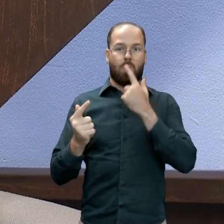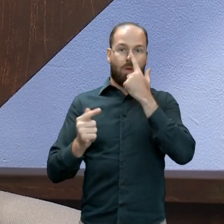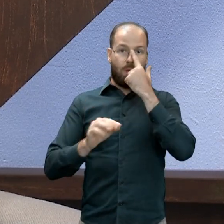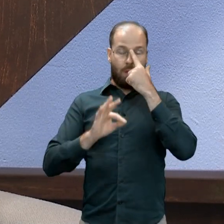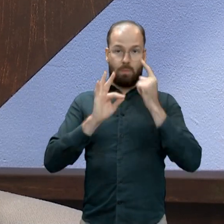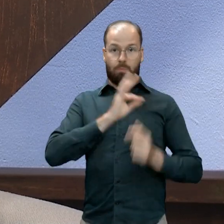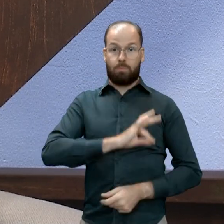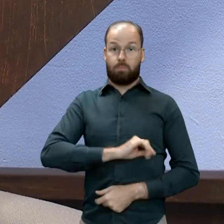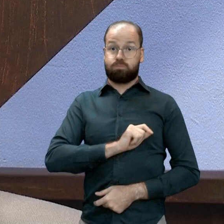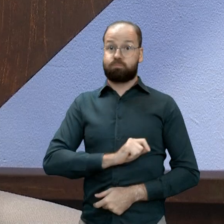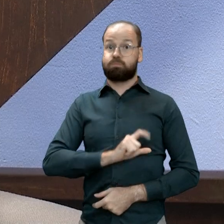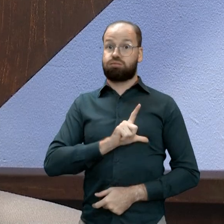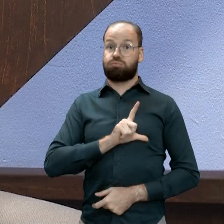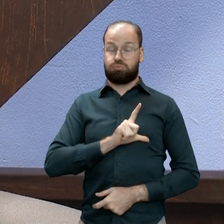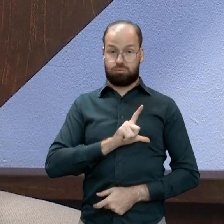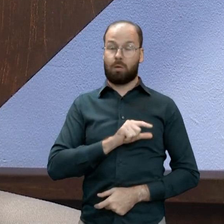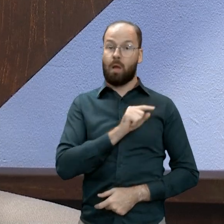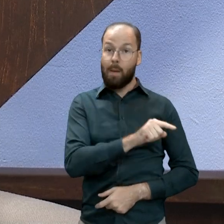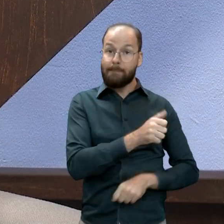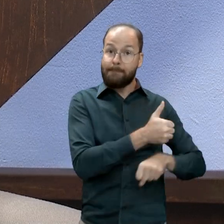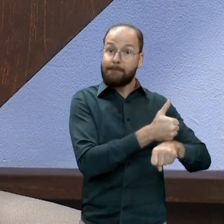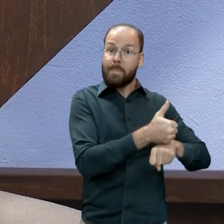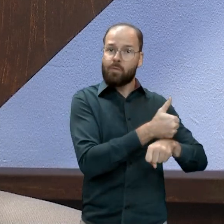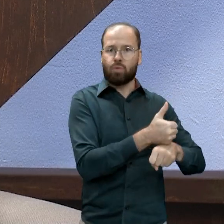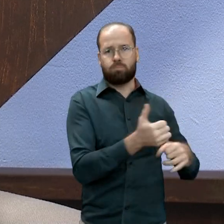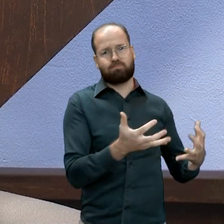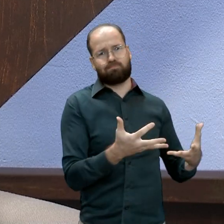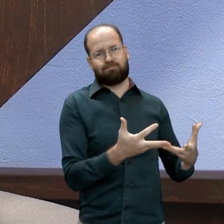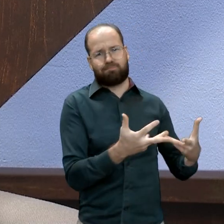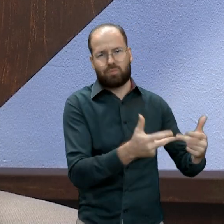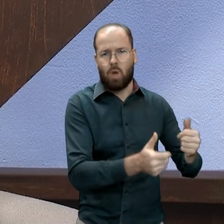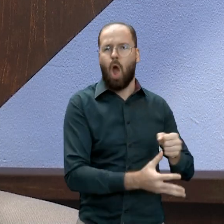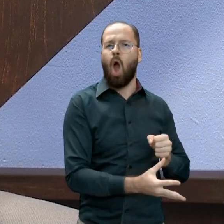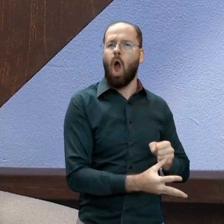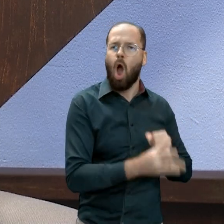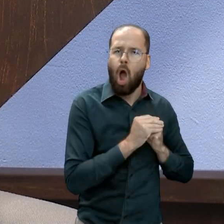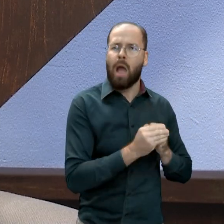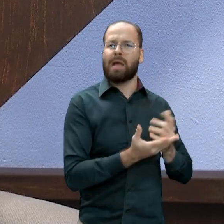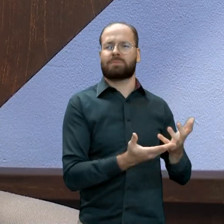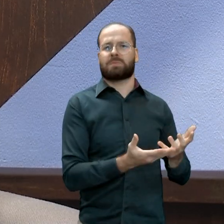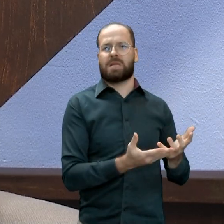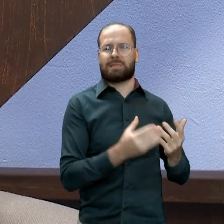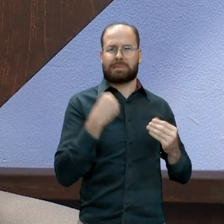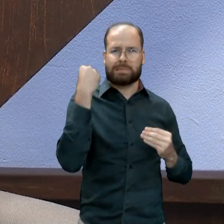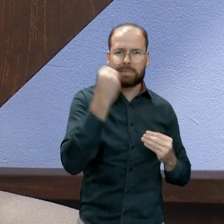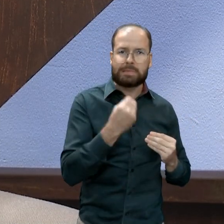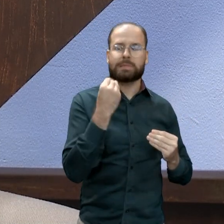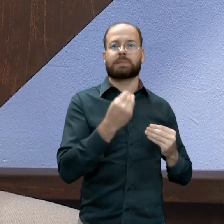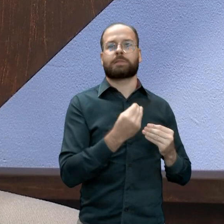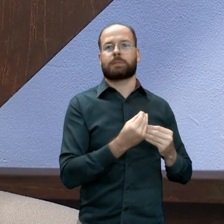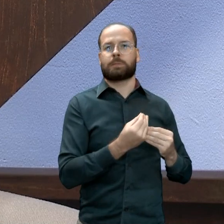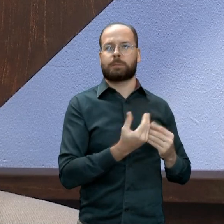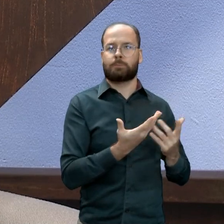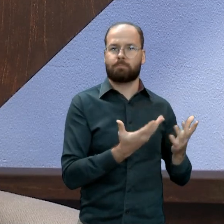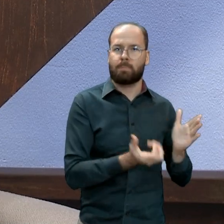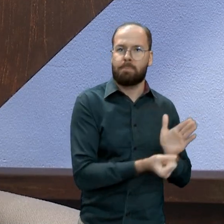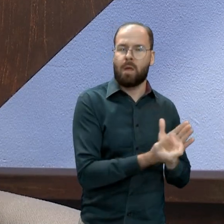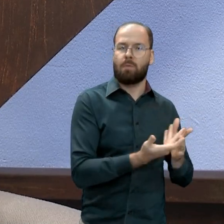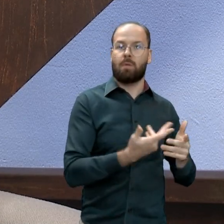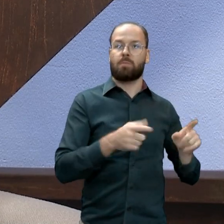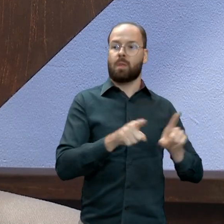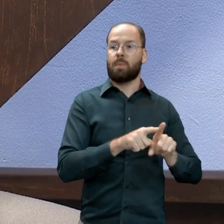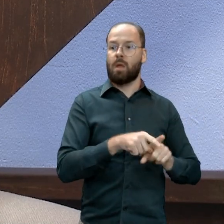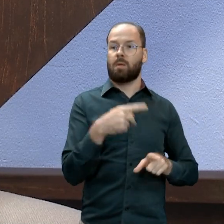um profissional com muita diferenciação em termos de conhecimento, ou até mesmo de atitude. Eu falo de atitude,